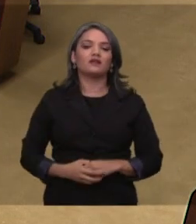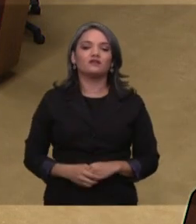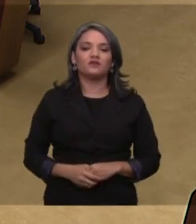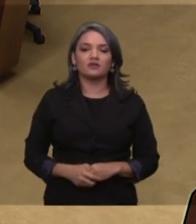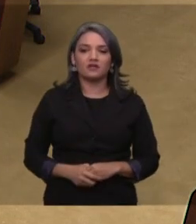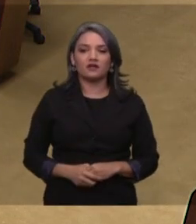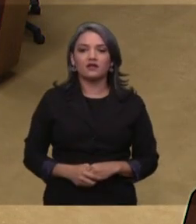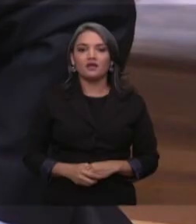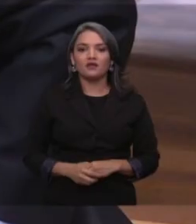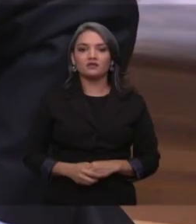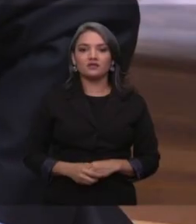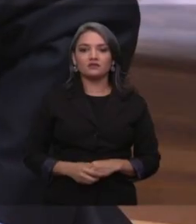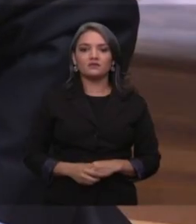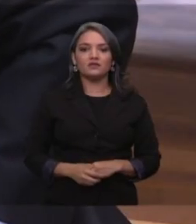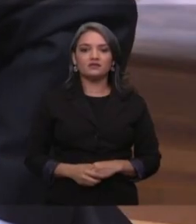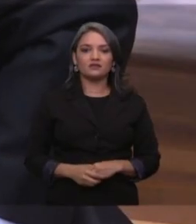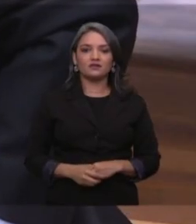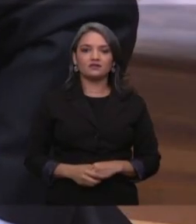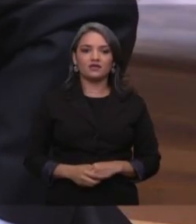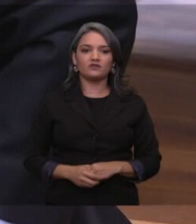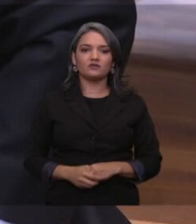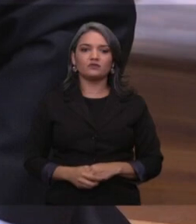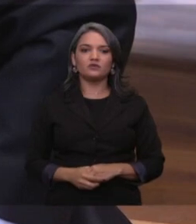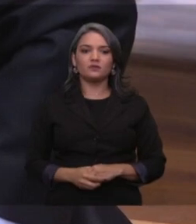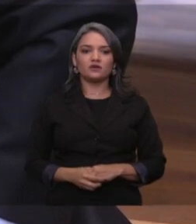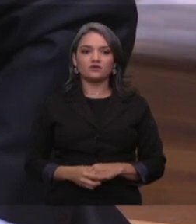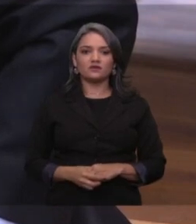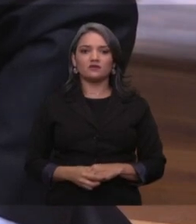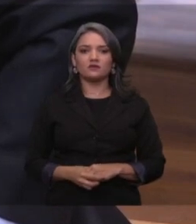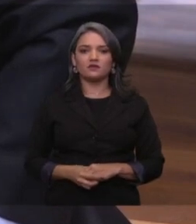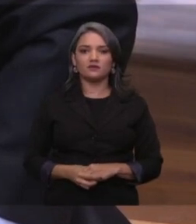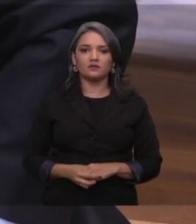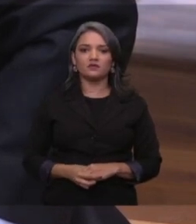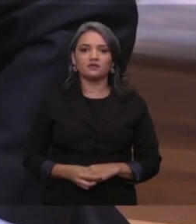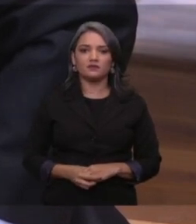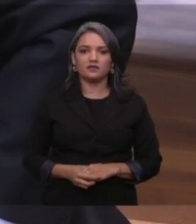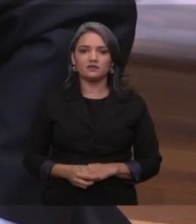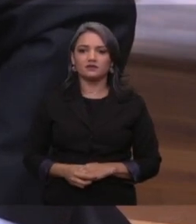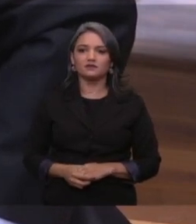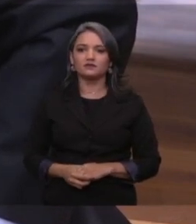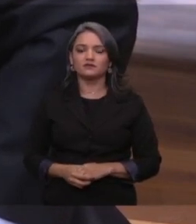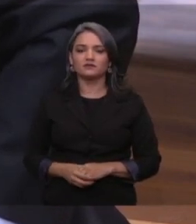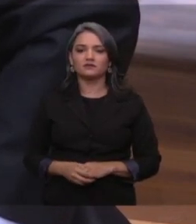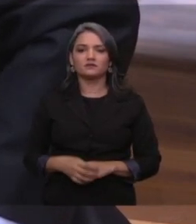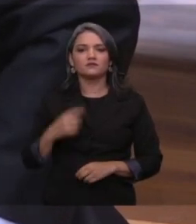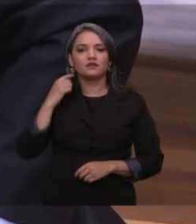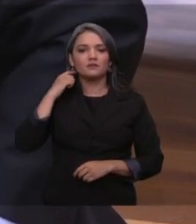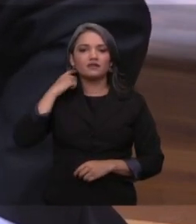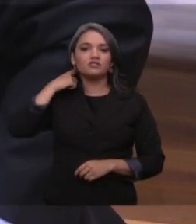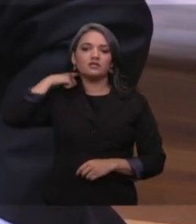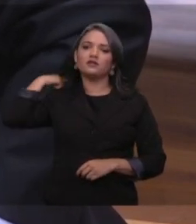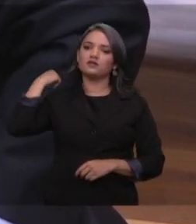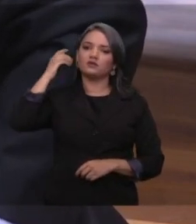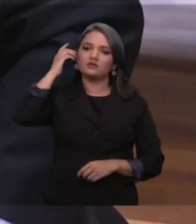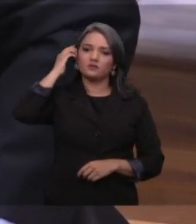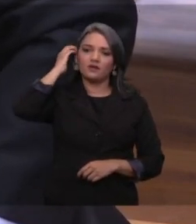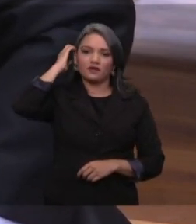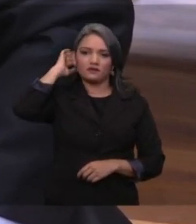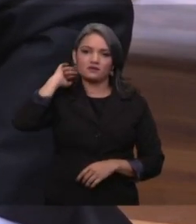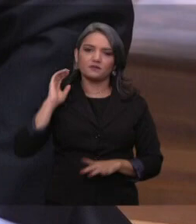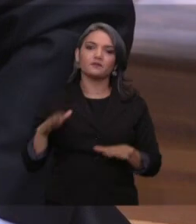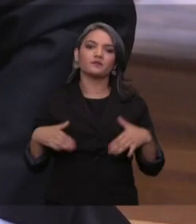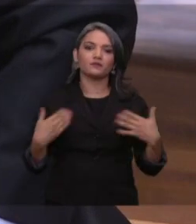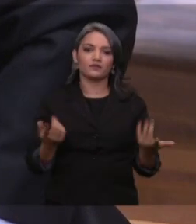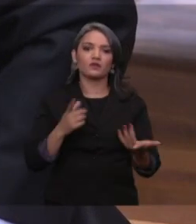Mas concordo com Sua Excelência, mas é curioso que o Poder Judiciário, antes da lei, deu direito